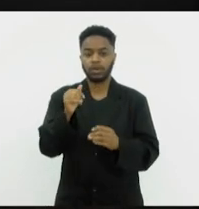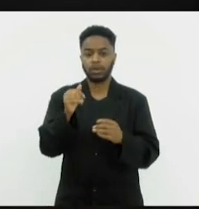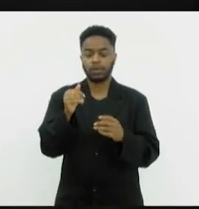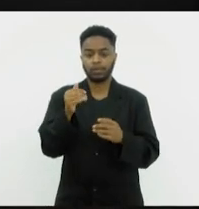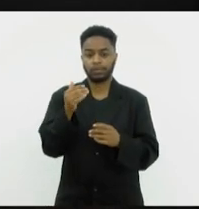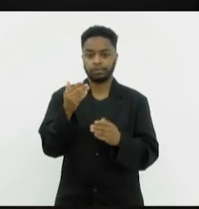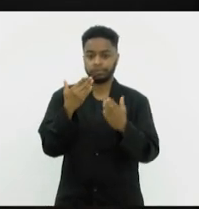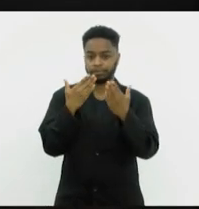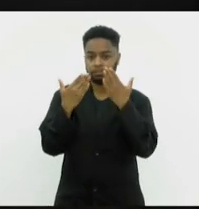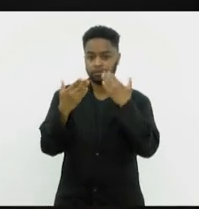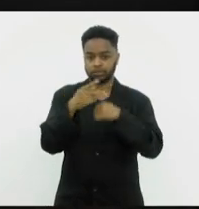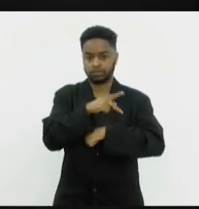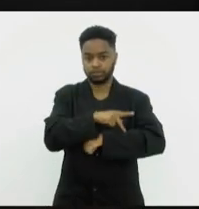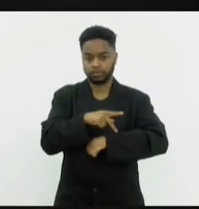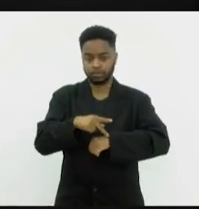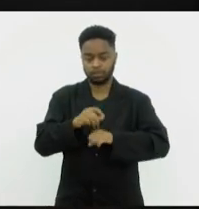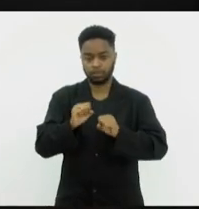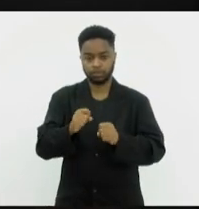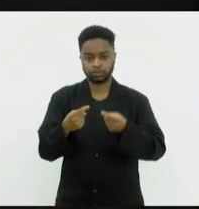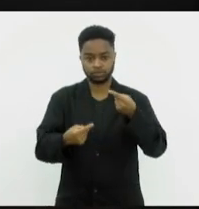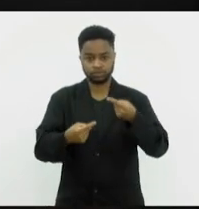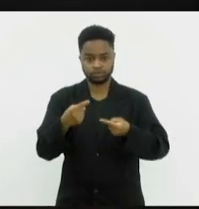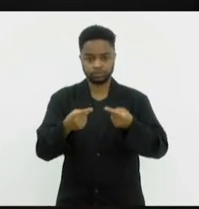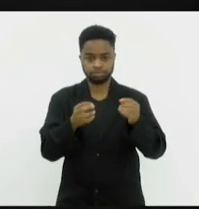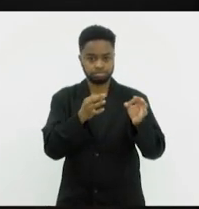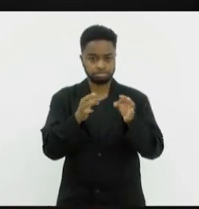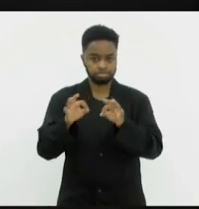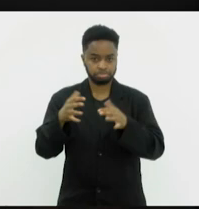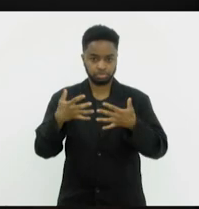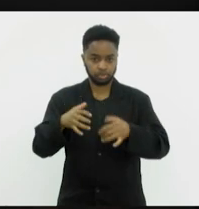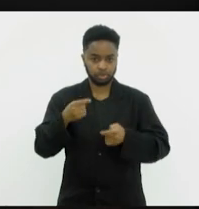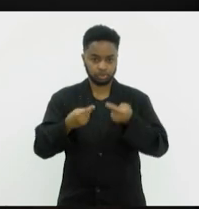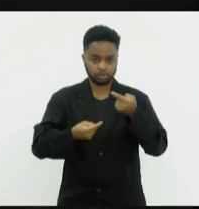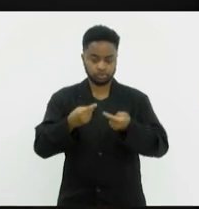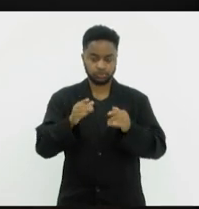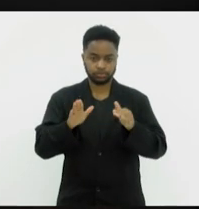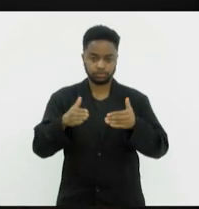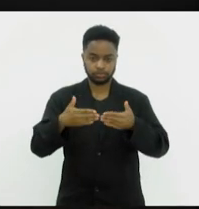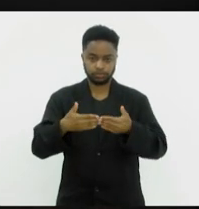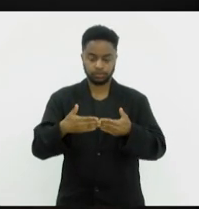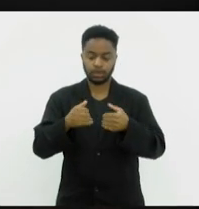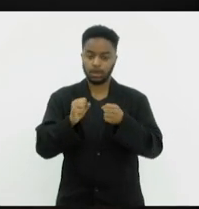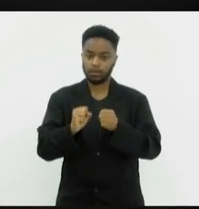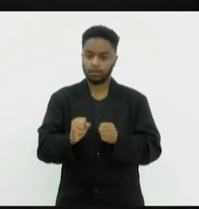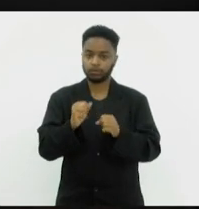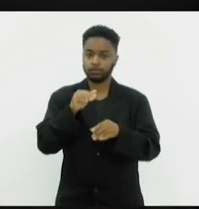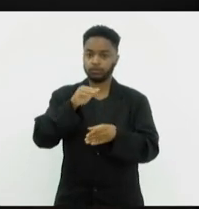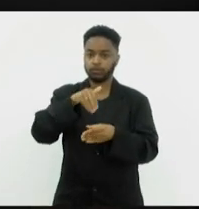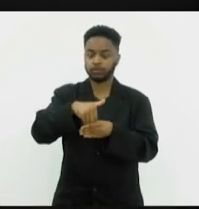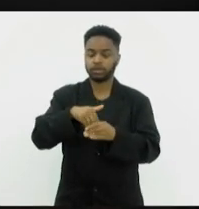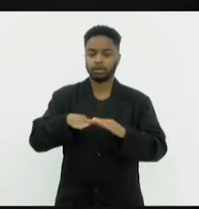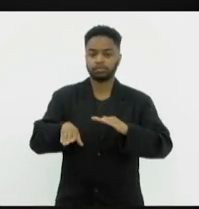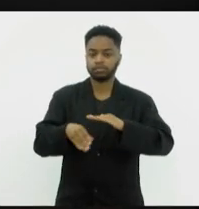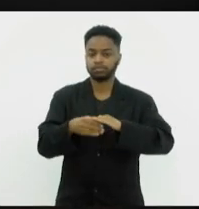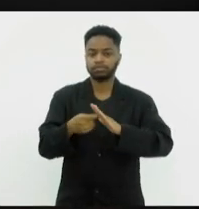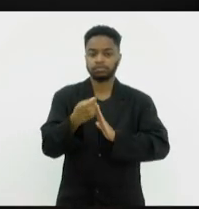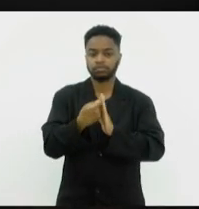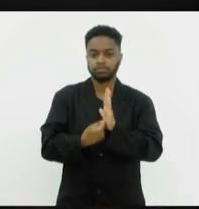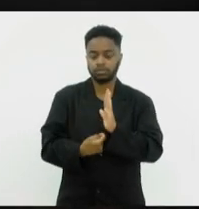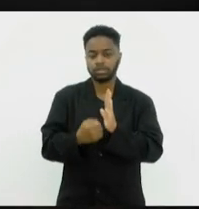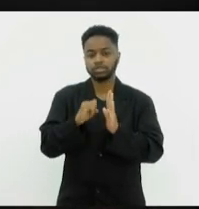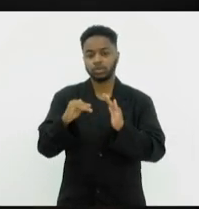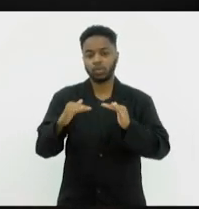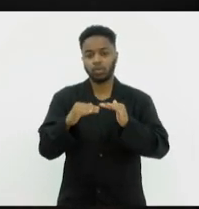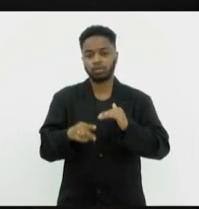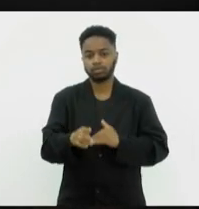psicopedagogo. Em discussão, não havendo quem queira discutir, encerrada a discussão. Em votação, emenda de redação. Senhores, que aprovam,